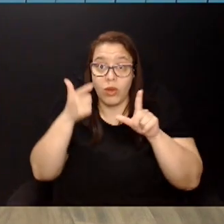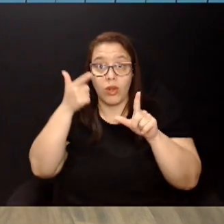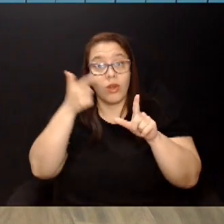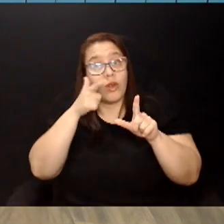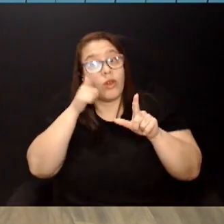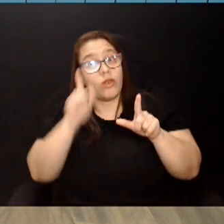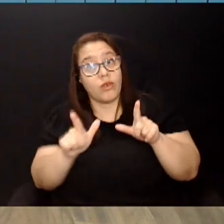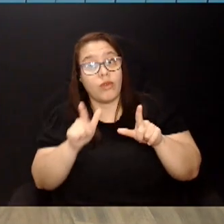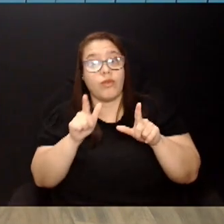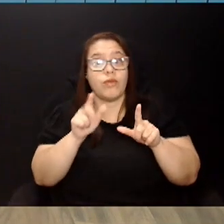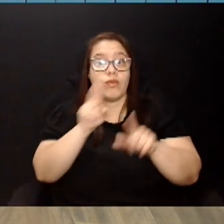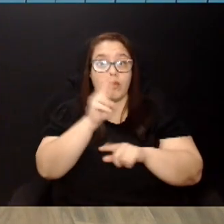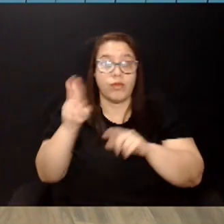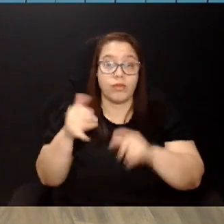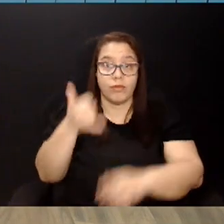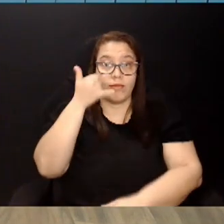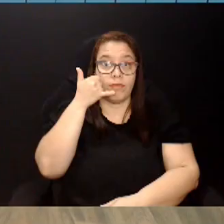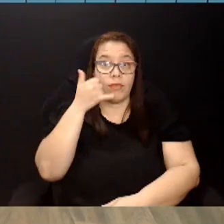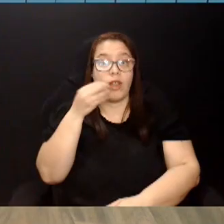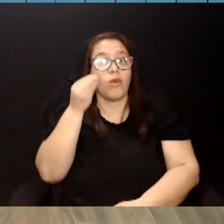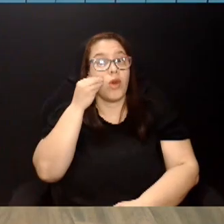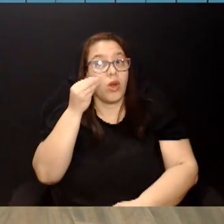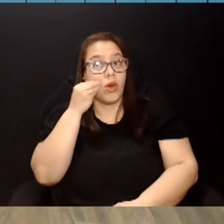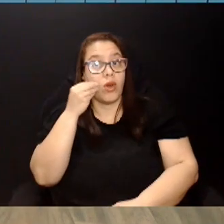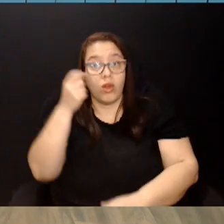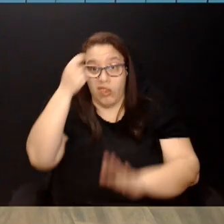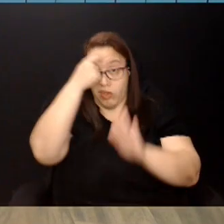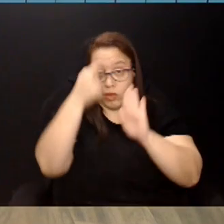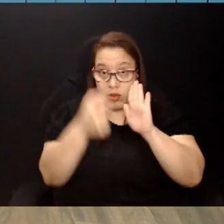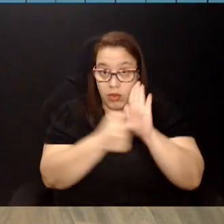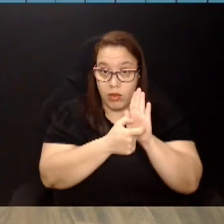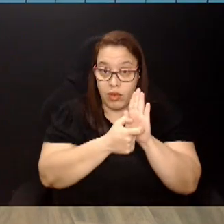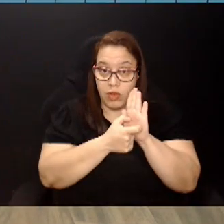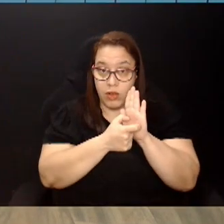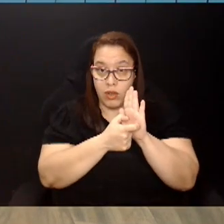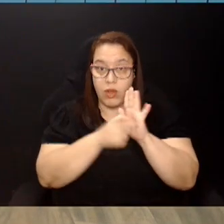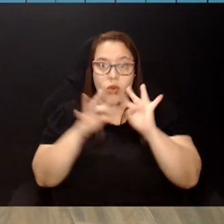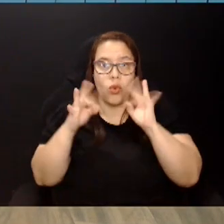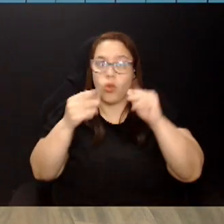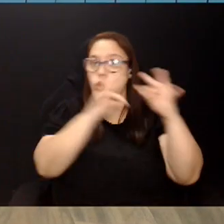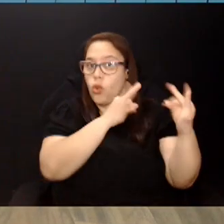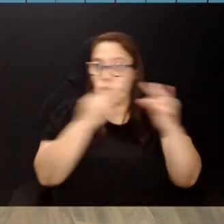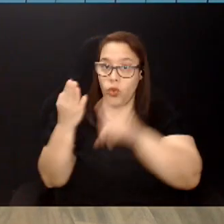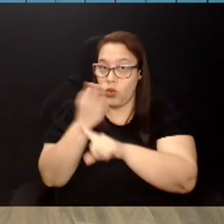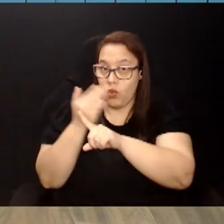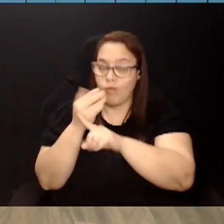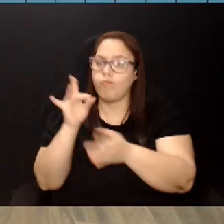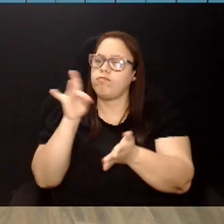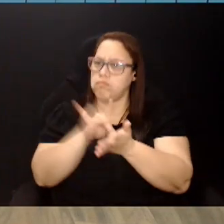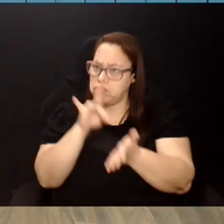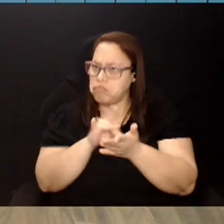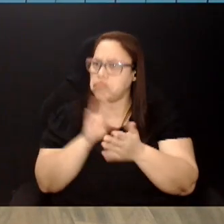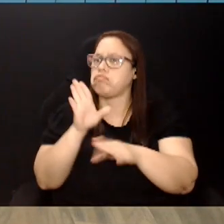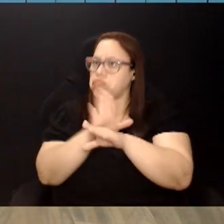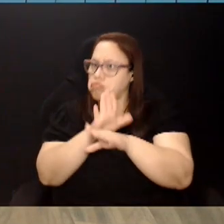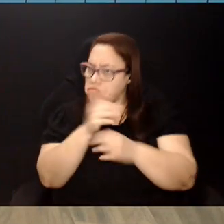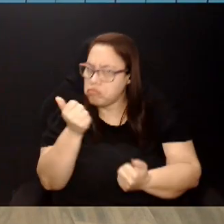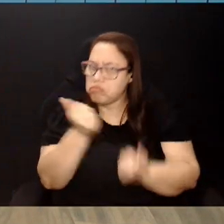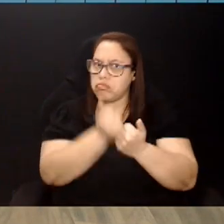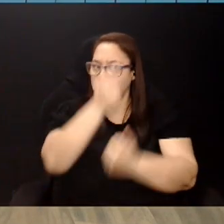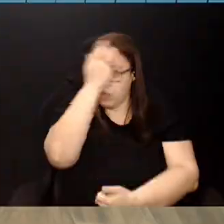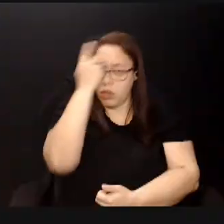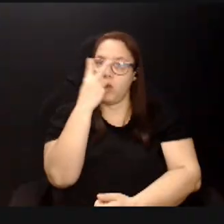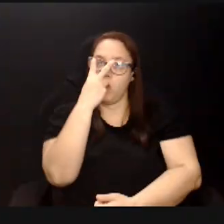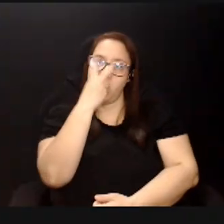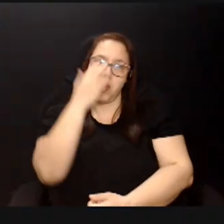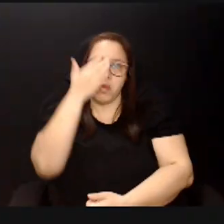chamada telefônica, mas vamos lá. A inteligência artificial e toda a tecnologia, ela de fato auxilia muito a pessoa cega, com baixa visão e com